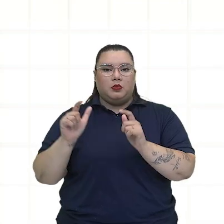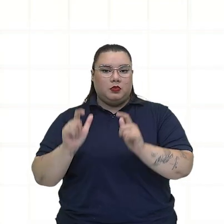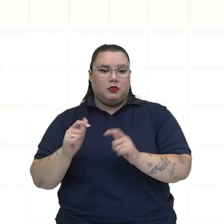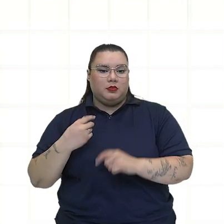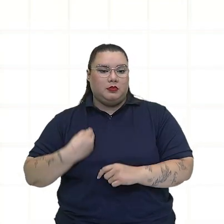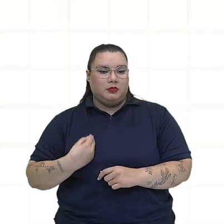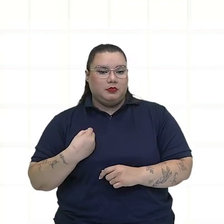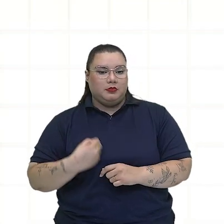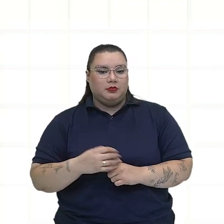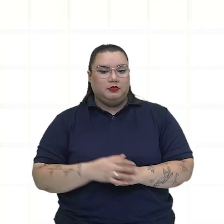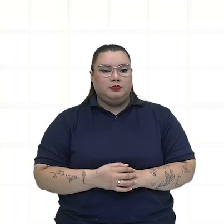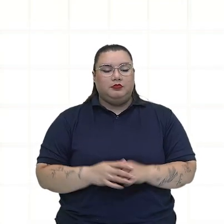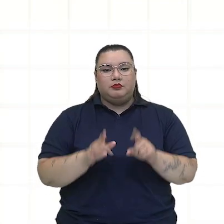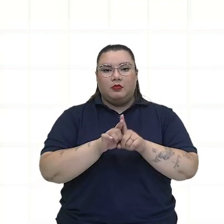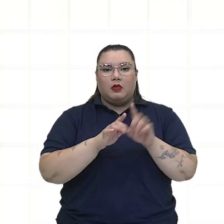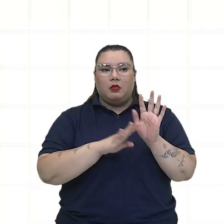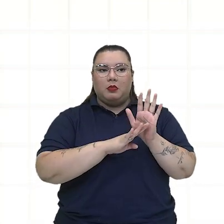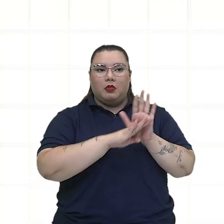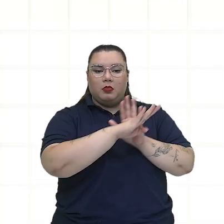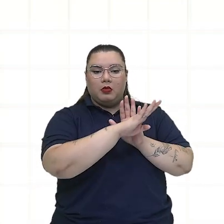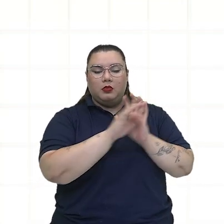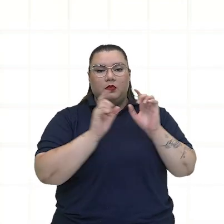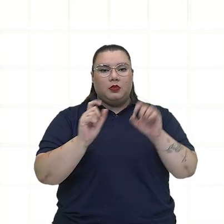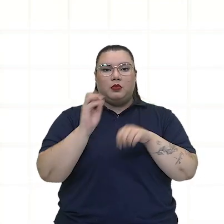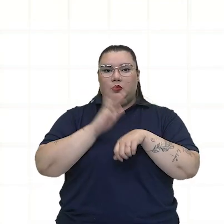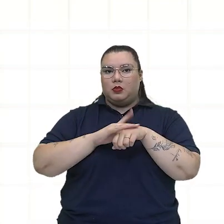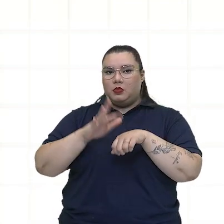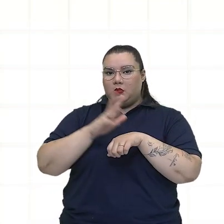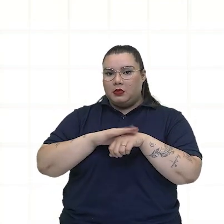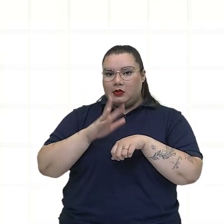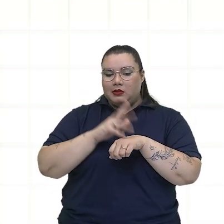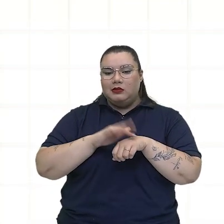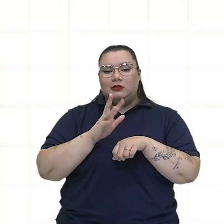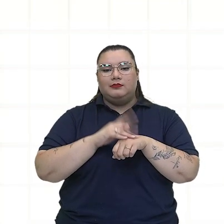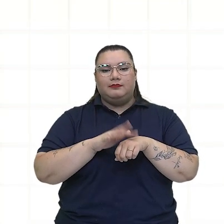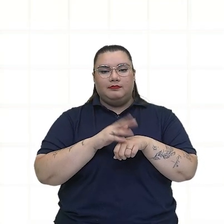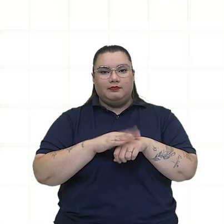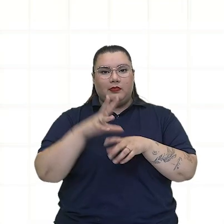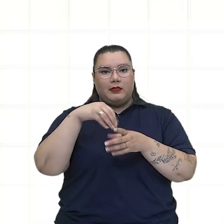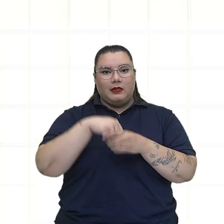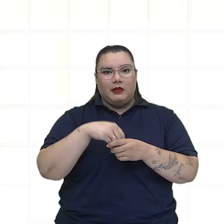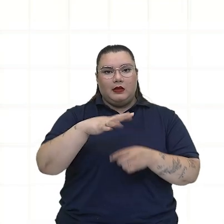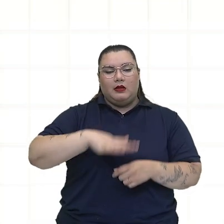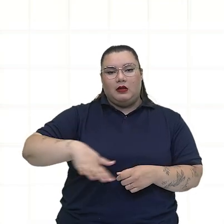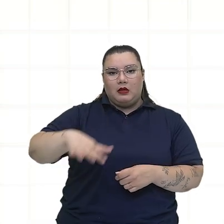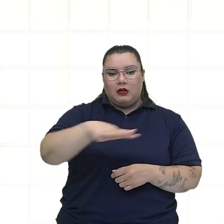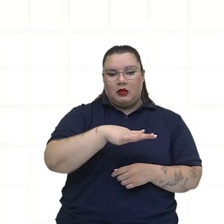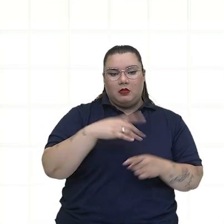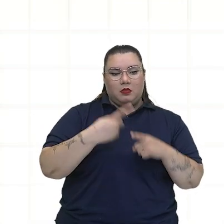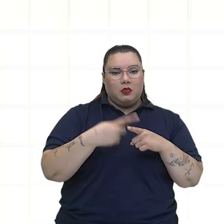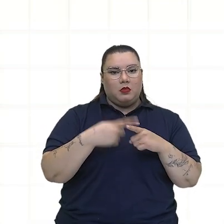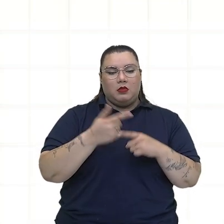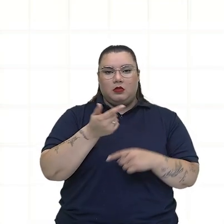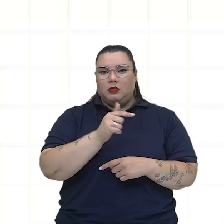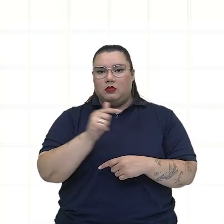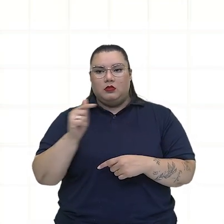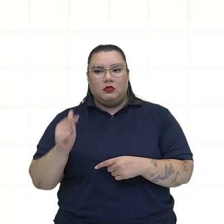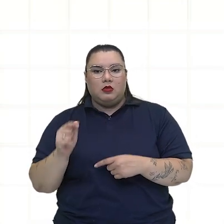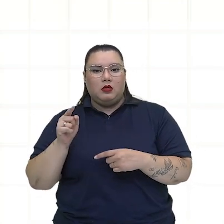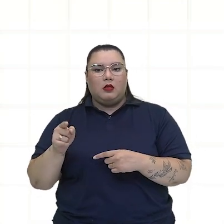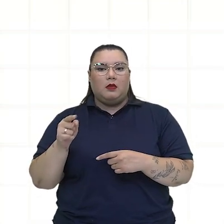para sobreviver. Acontece o aumento de doenças e pragas na área, porque não vai ter